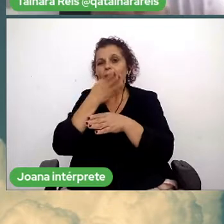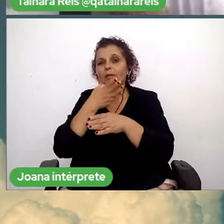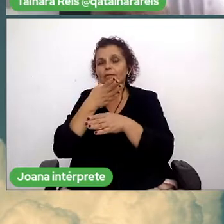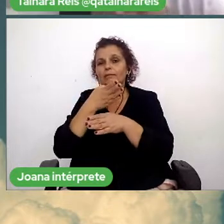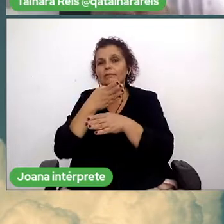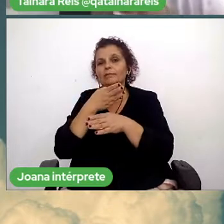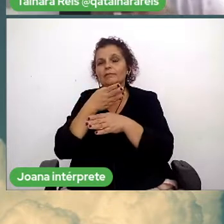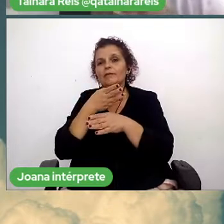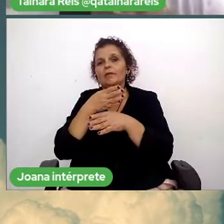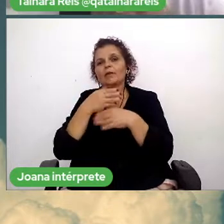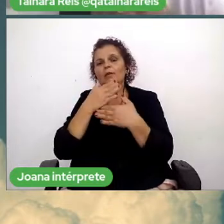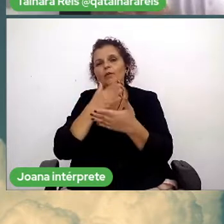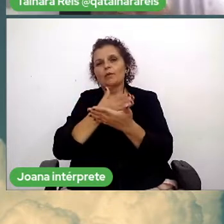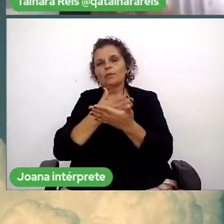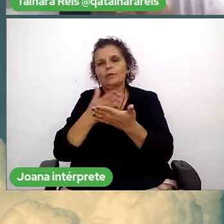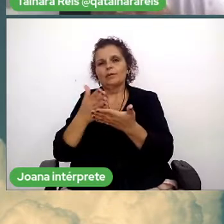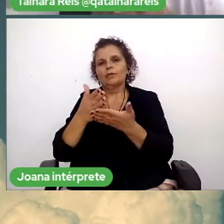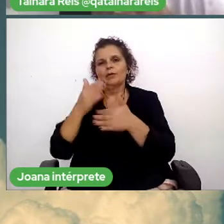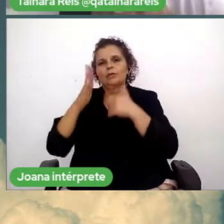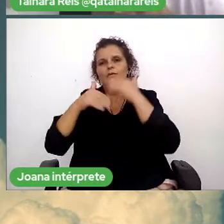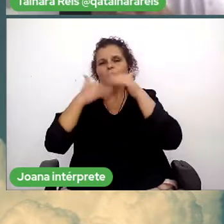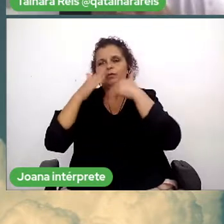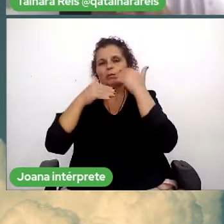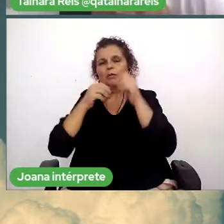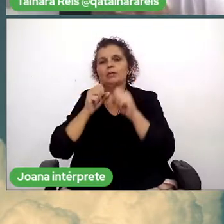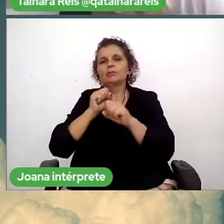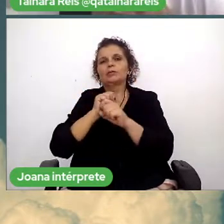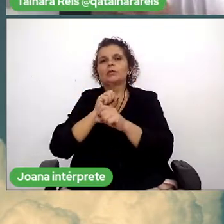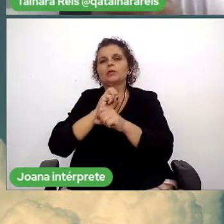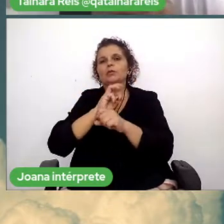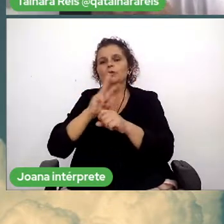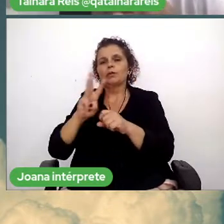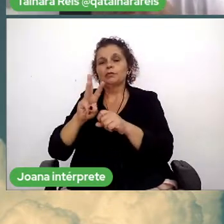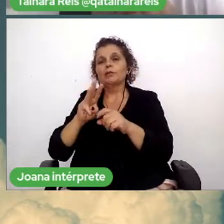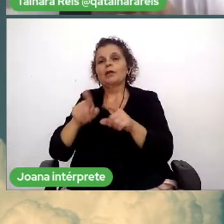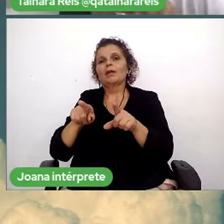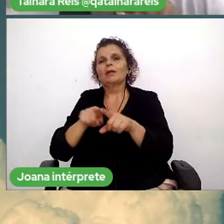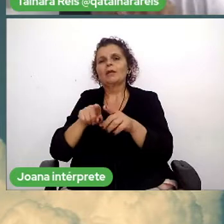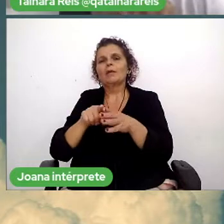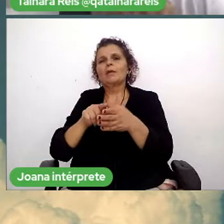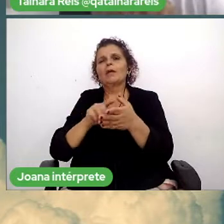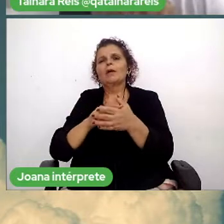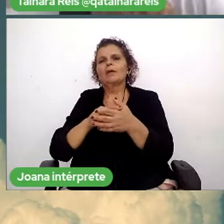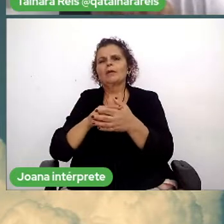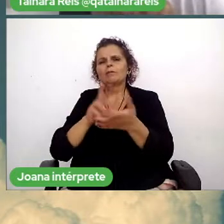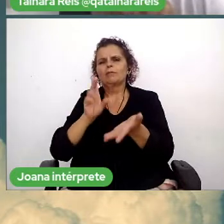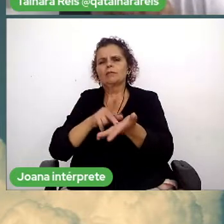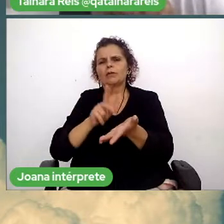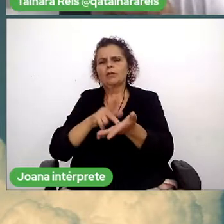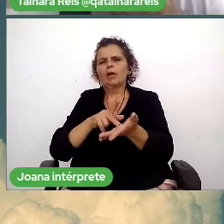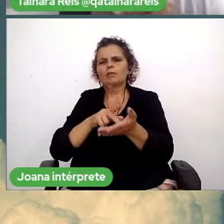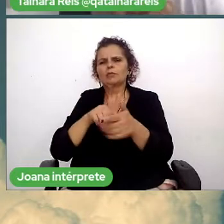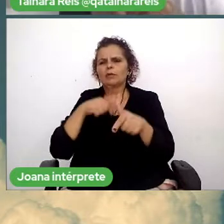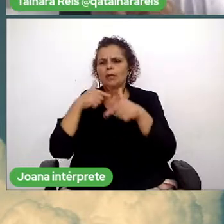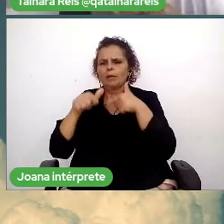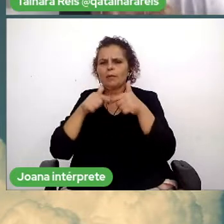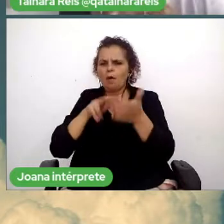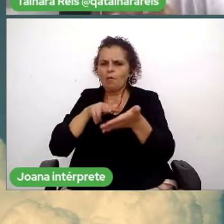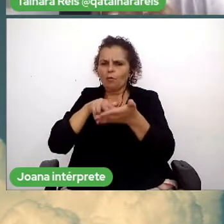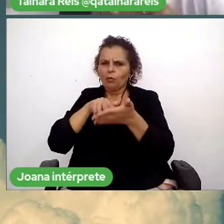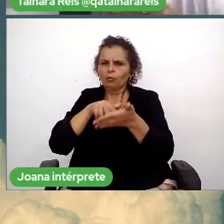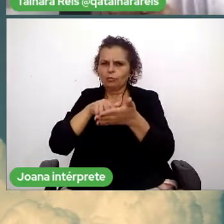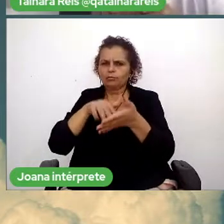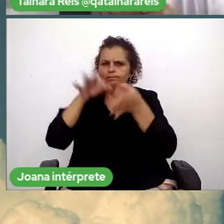no início ali do desenvolvimento do software, né? Será que a gente está realmente atuando de uma maneira firme, incisiva